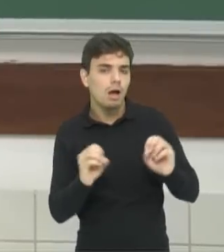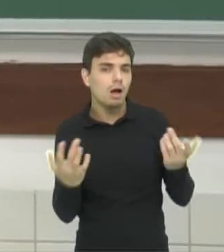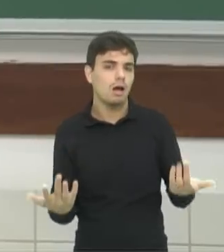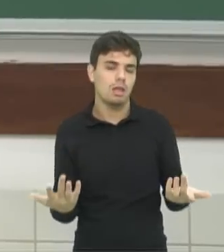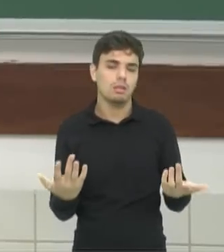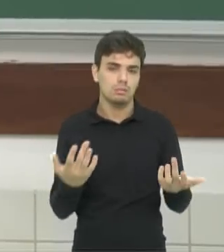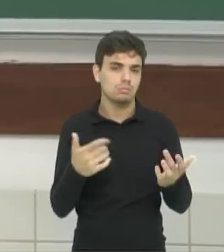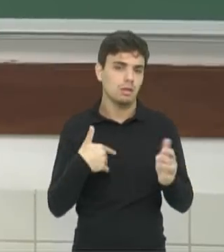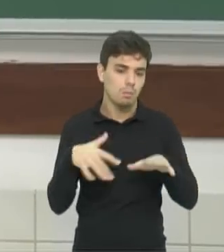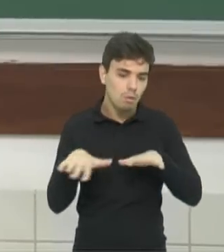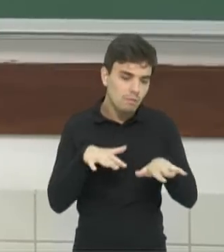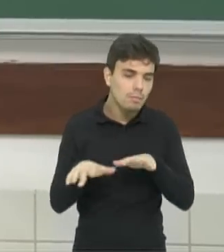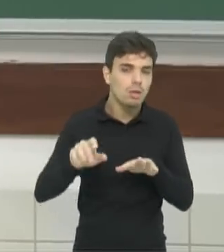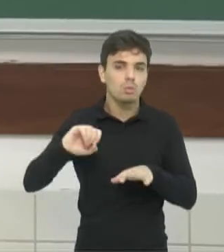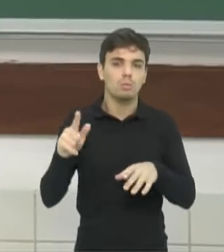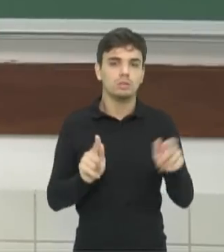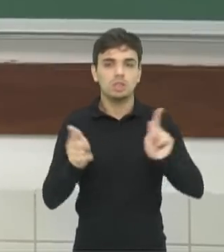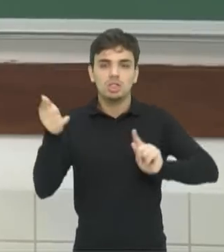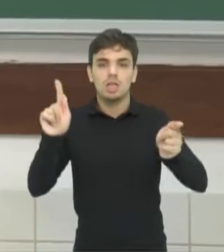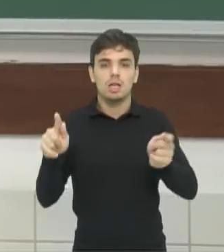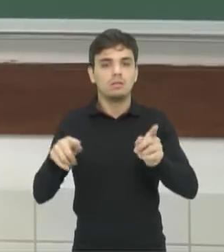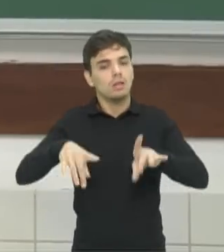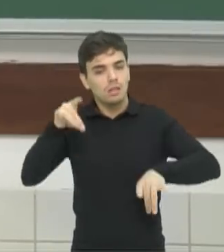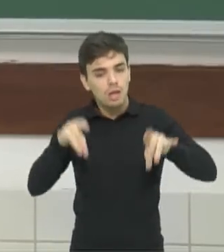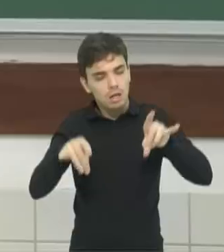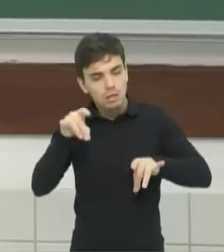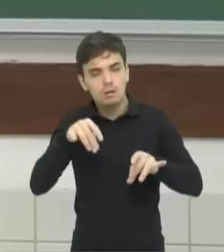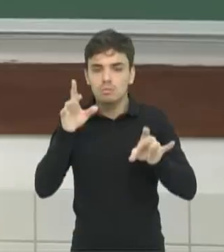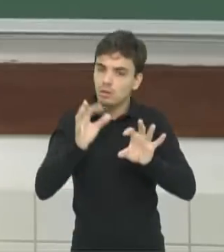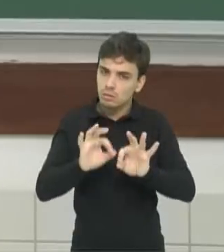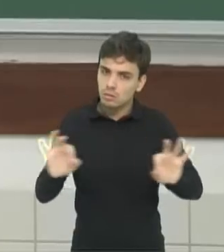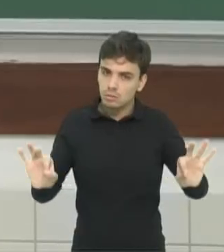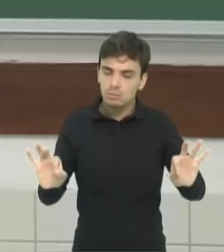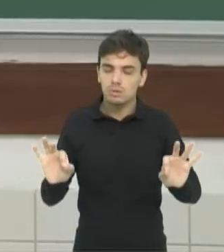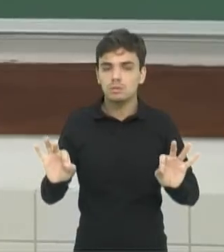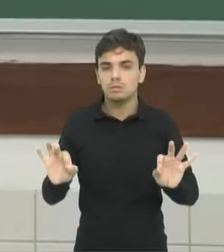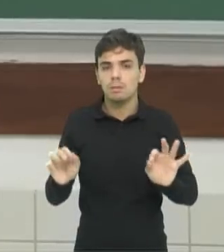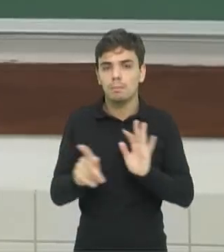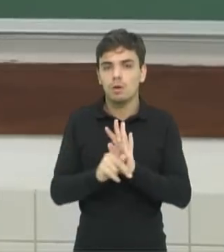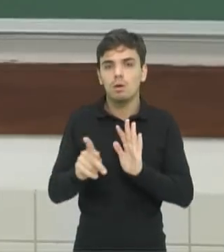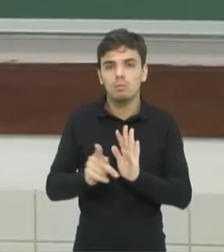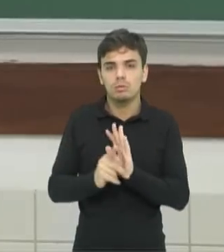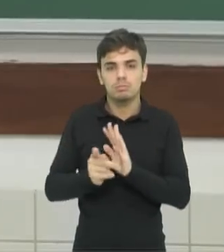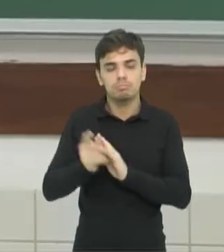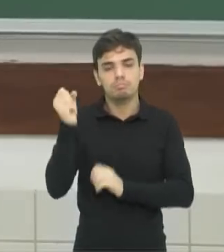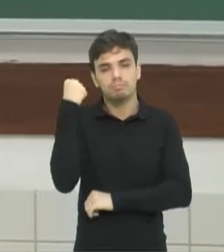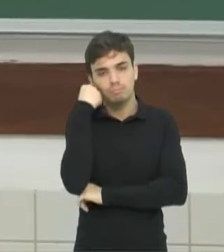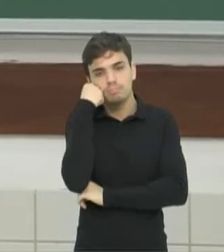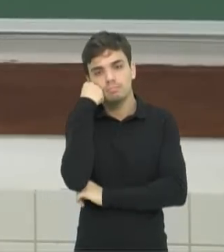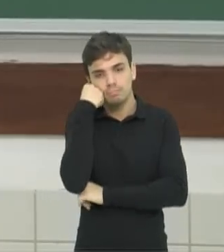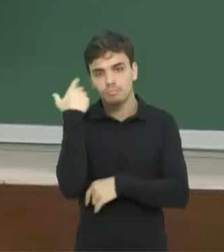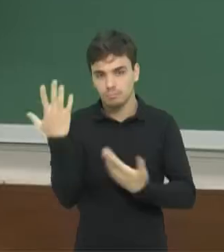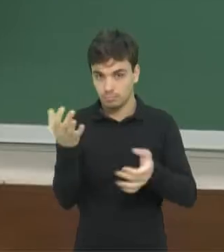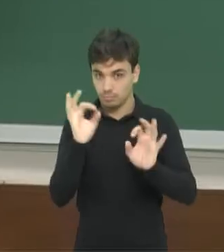ou algum movimento muito teatral, nem nada. É simplesmente o pensador, certo? Então, vamos